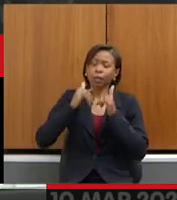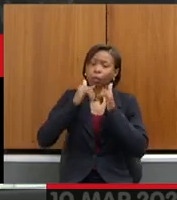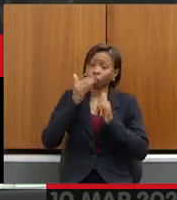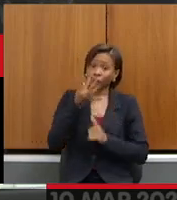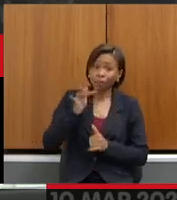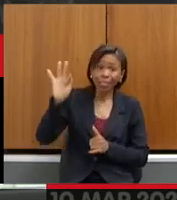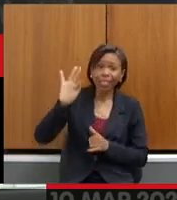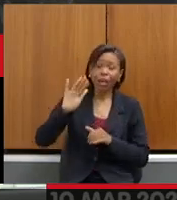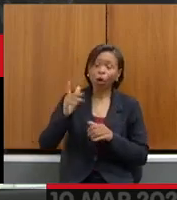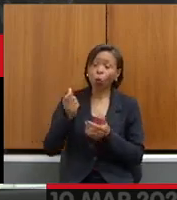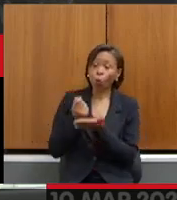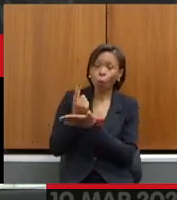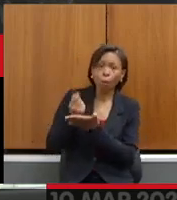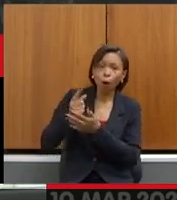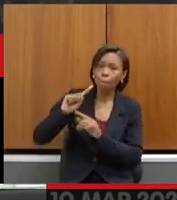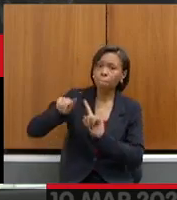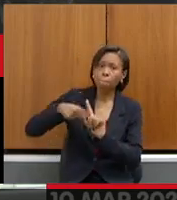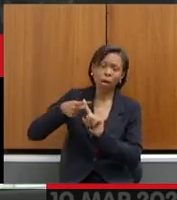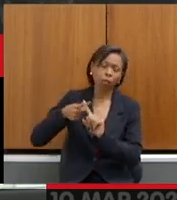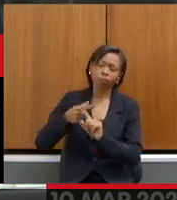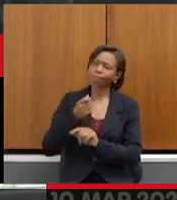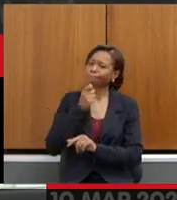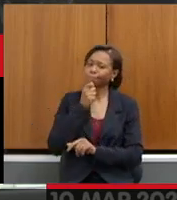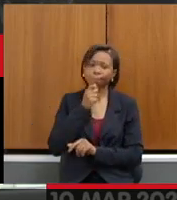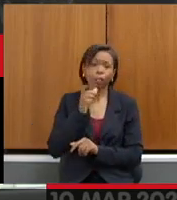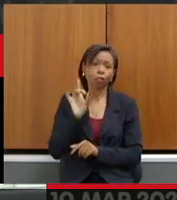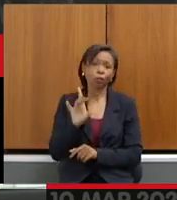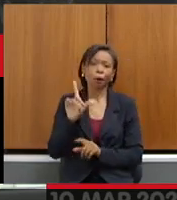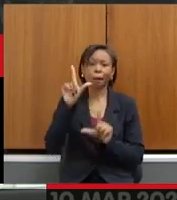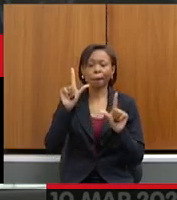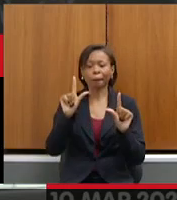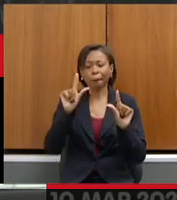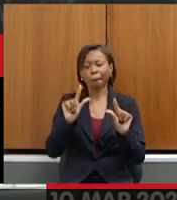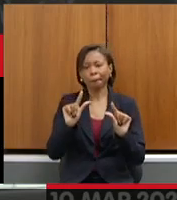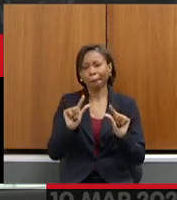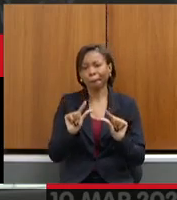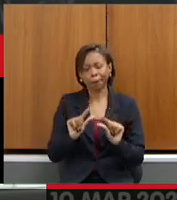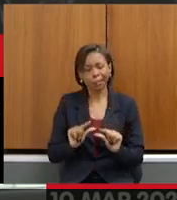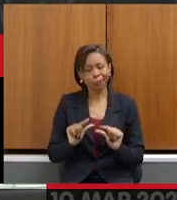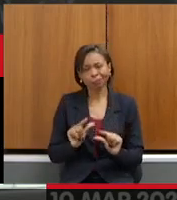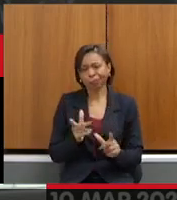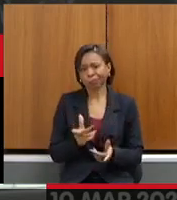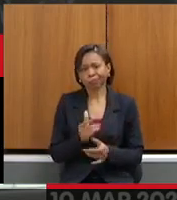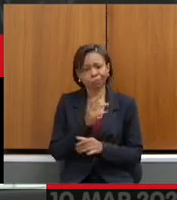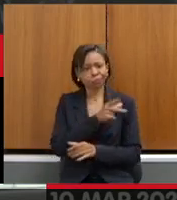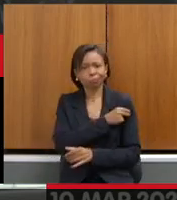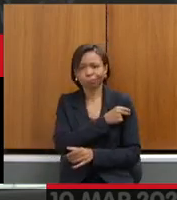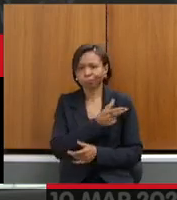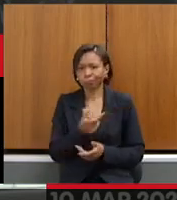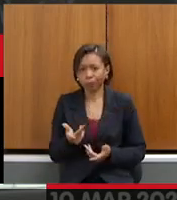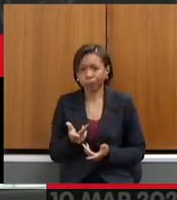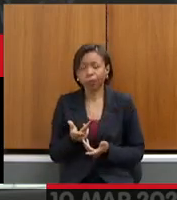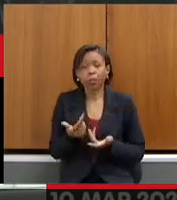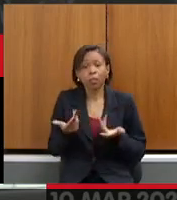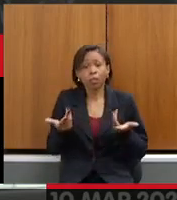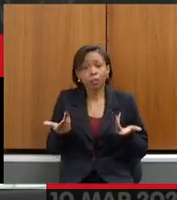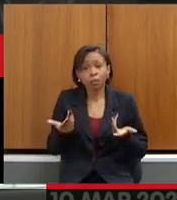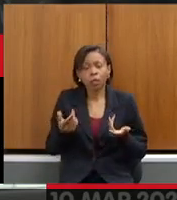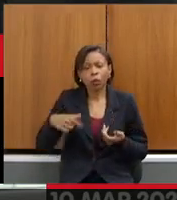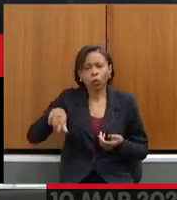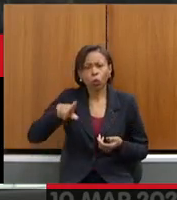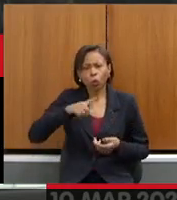que as vacinas estão caindo e realmente nós estamos no momento que eu acho que o o que a população brasileira